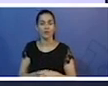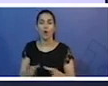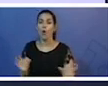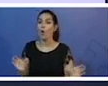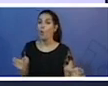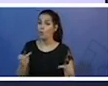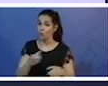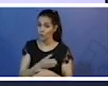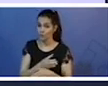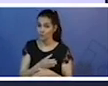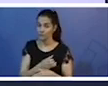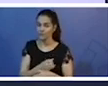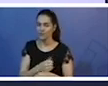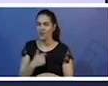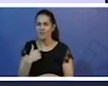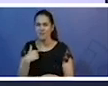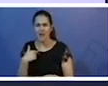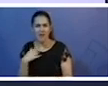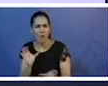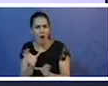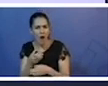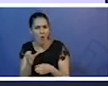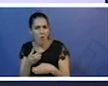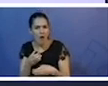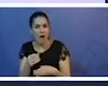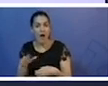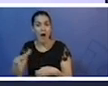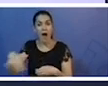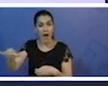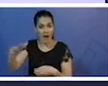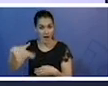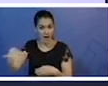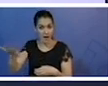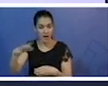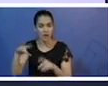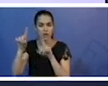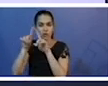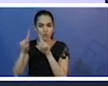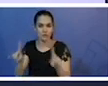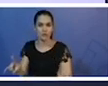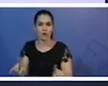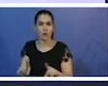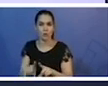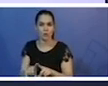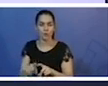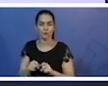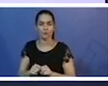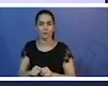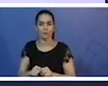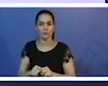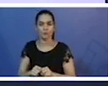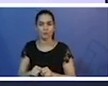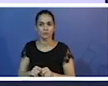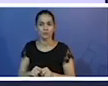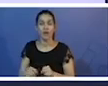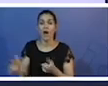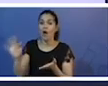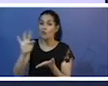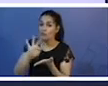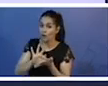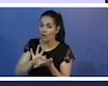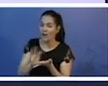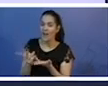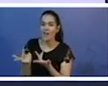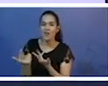eu calcular a área de um triângulo, a fórmula é a